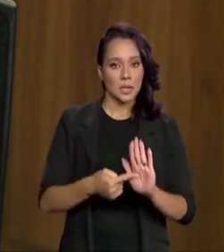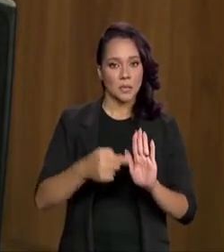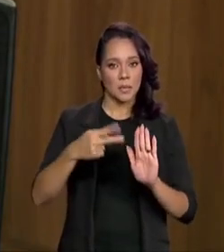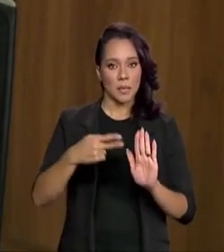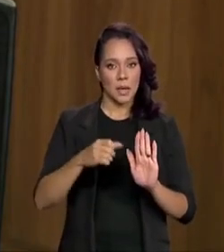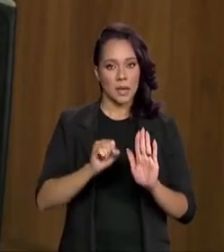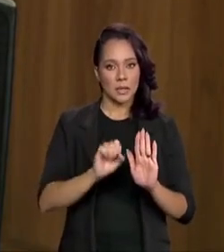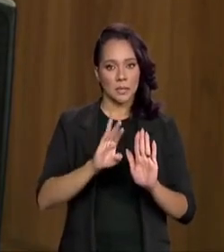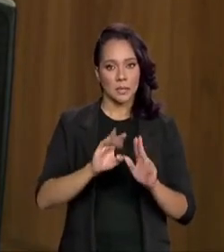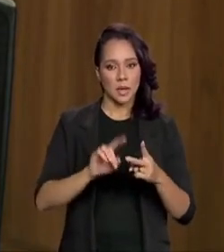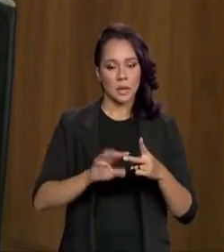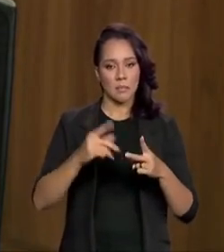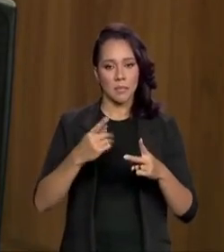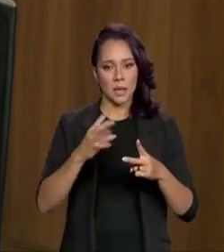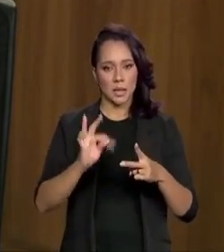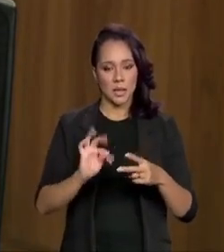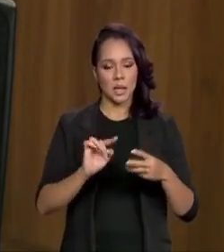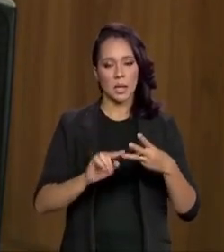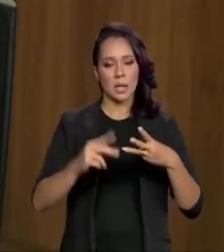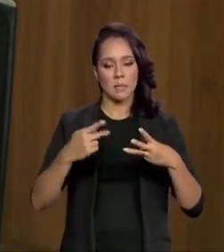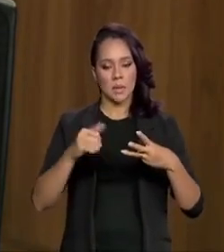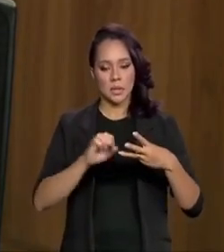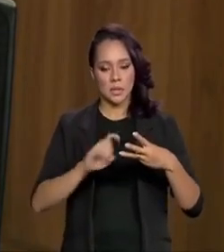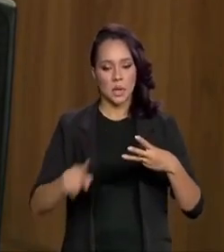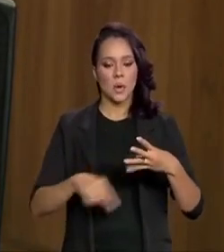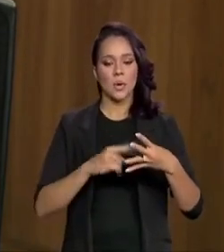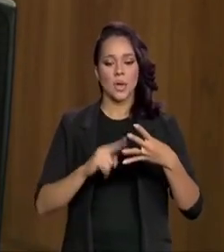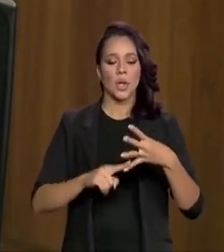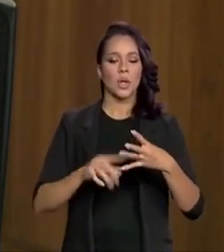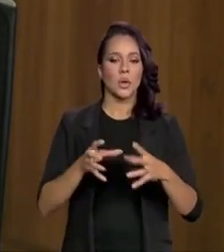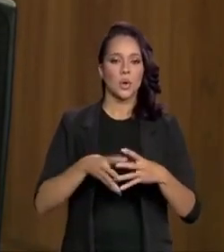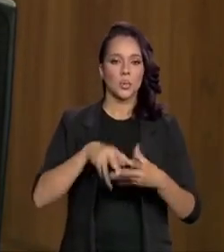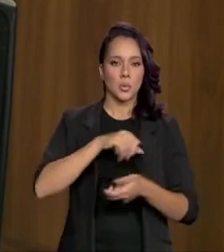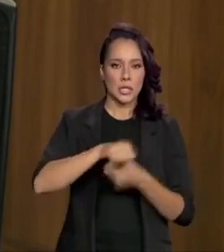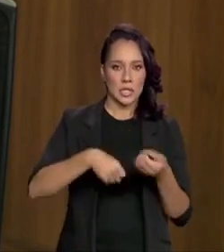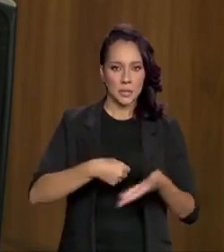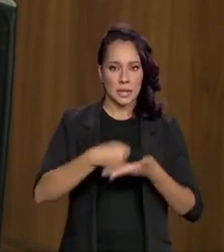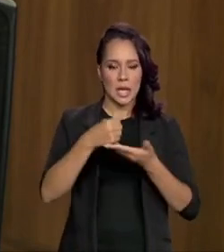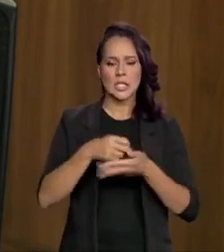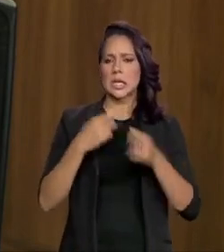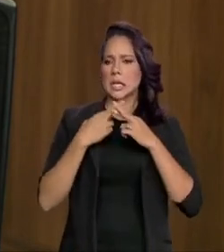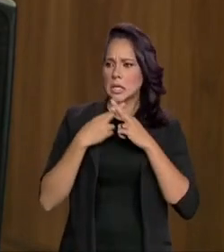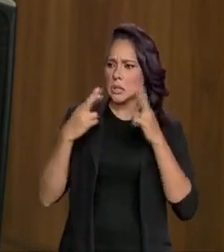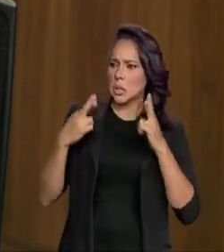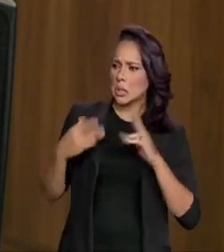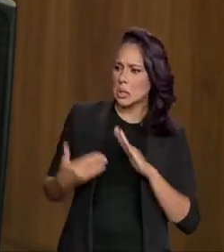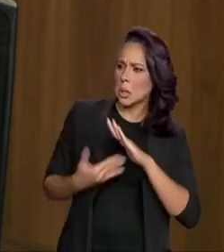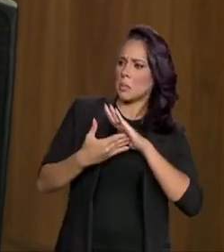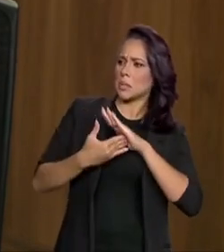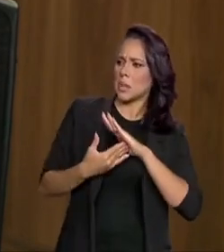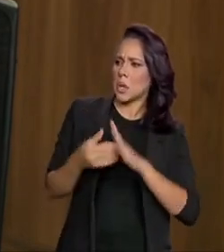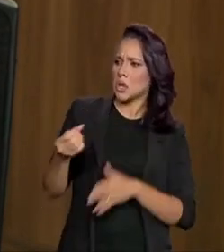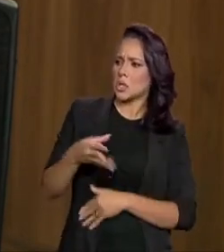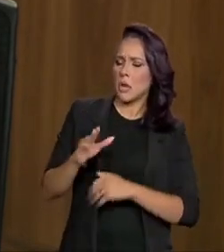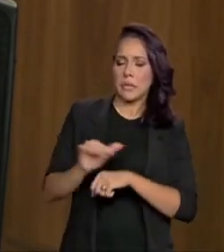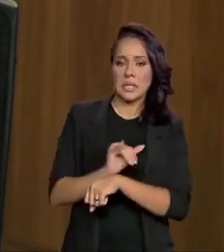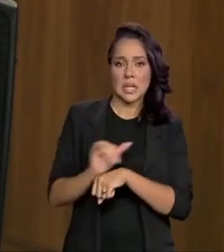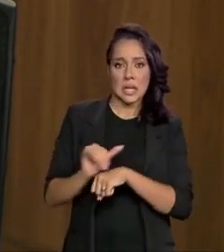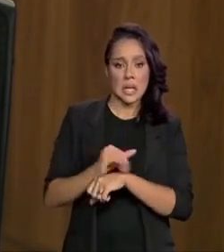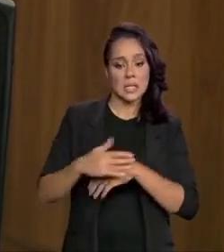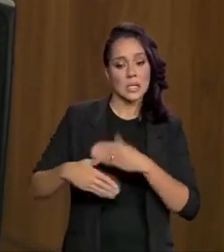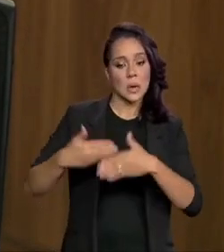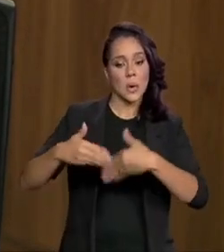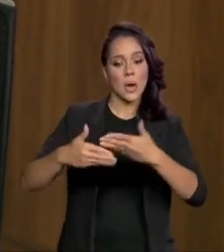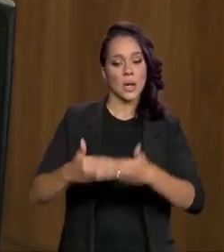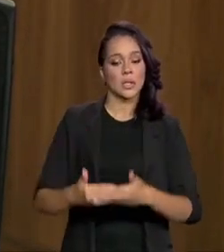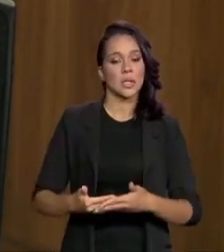PT, PSOL e Rede Sustentabilidade, em que eles questionam justamente a interrupção de novas ações